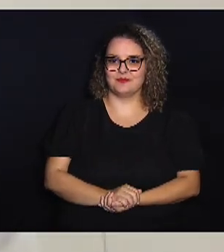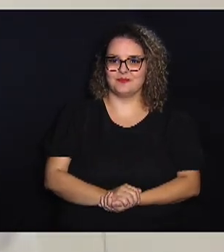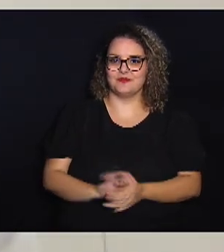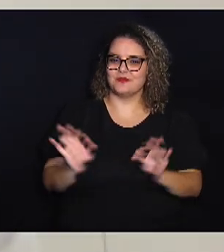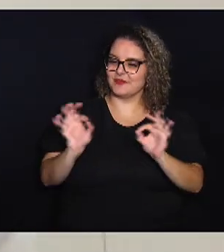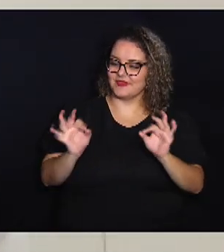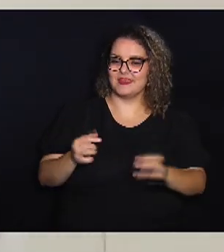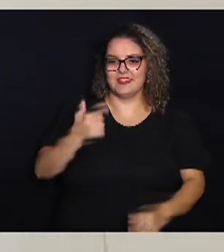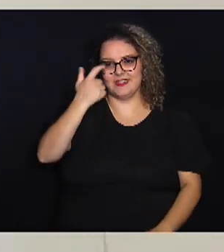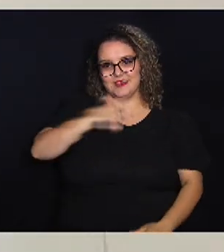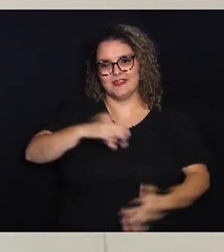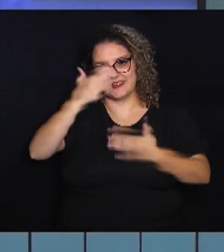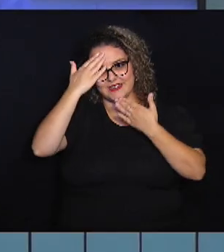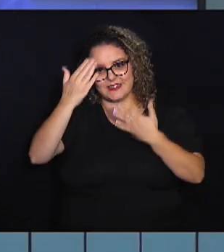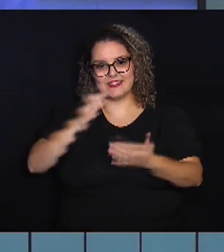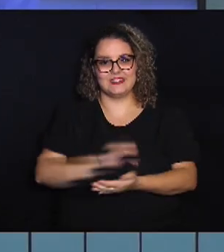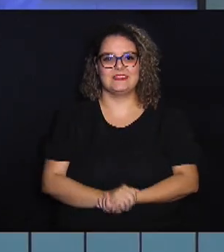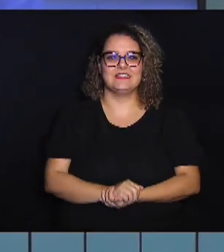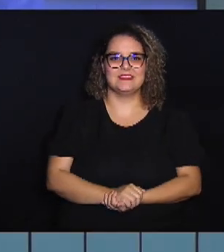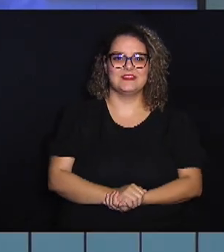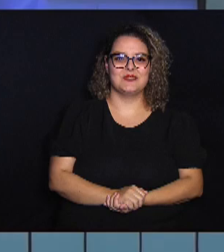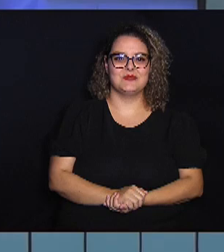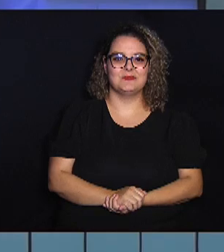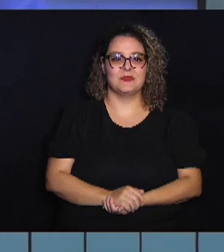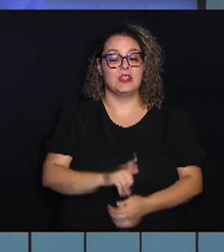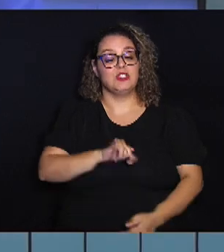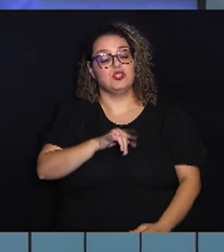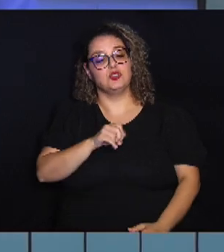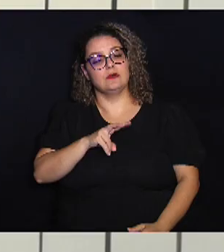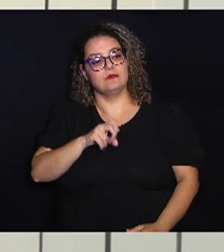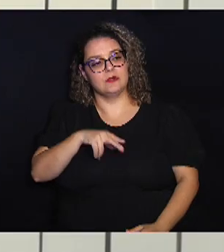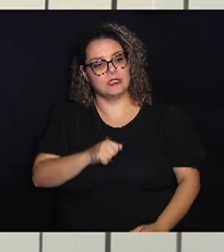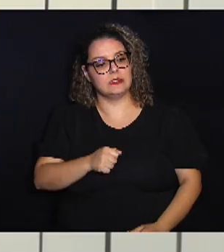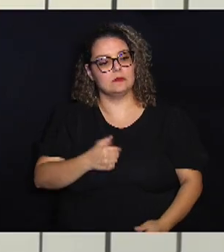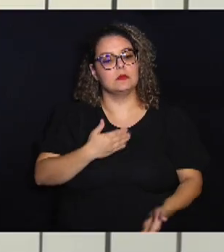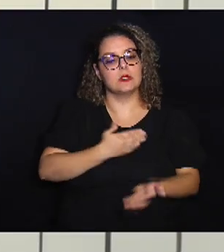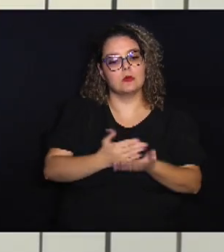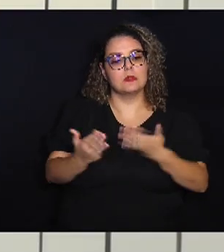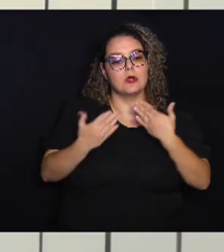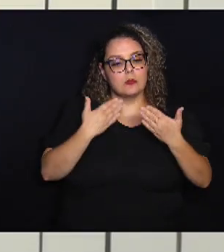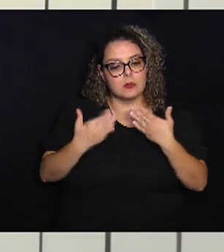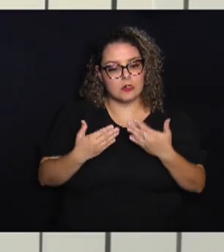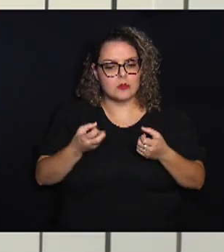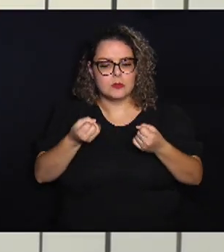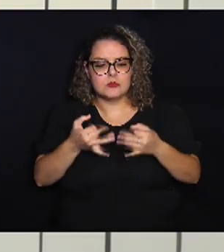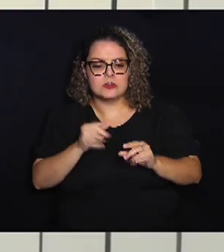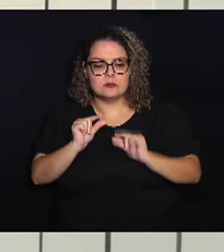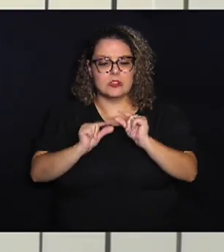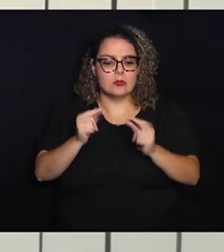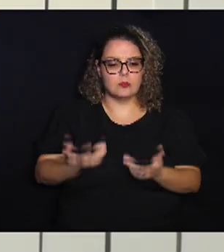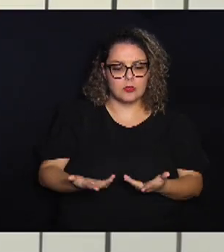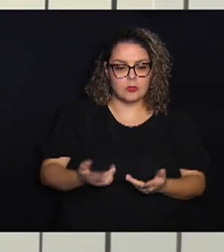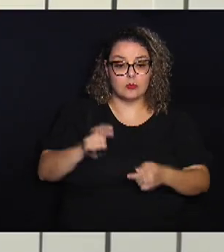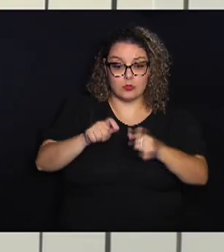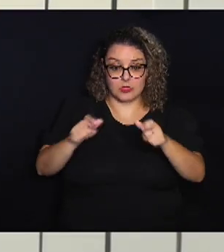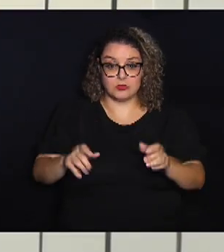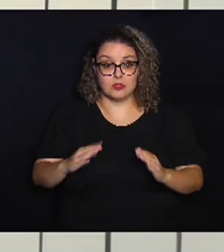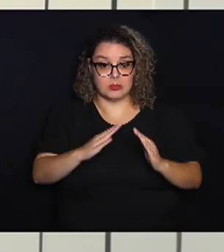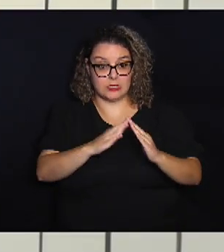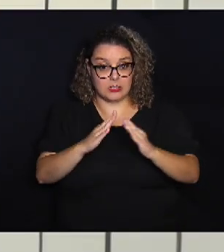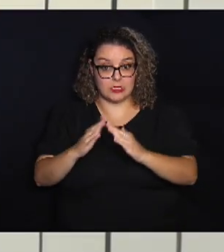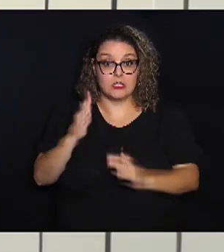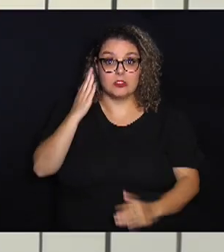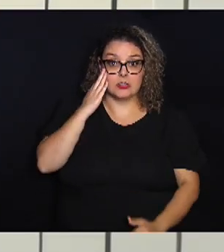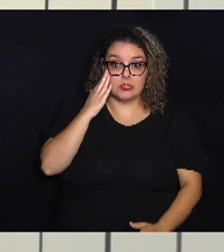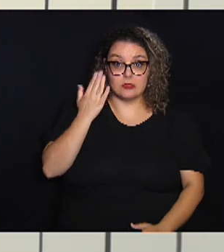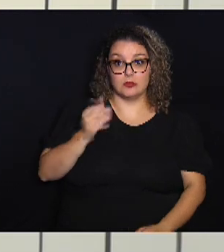Imagina, obrigada a vocês. Giovana, para a gente começar aqui o nosso bate-papo, vamos explicar um pouquinho para o pessoal que está em casa entender